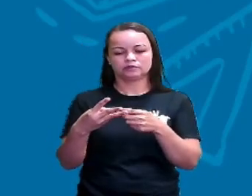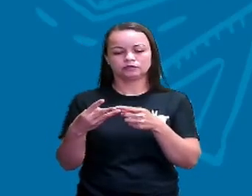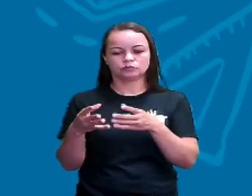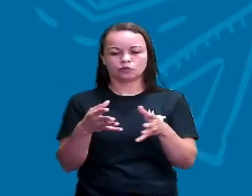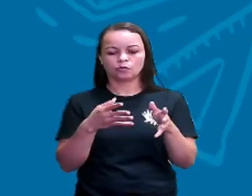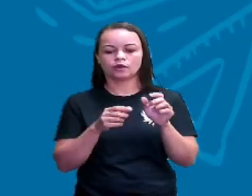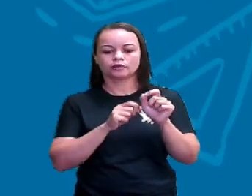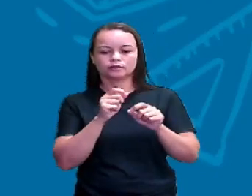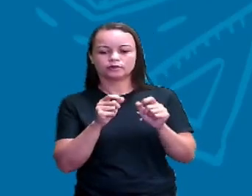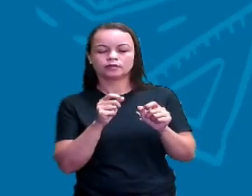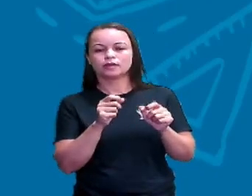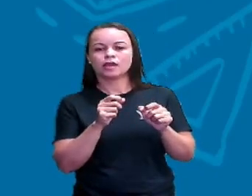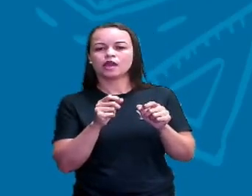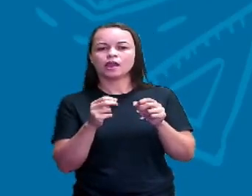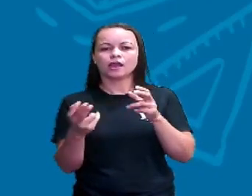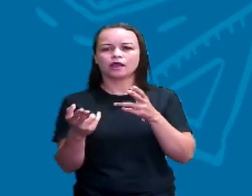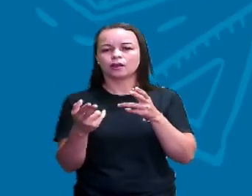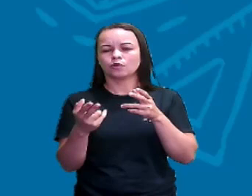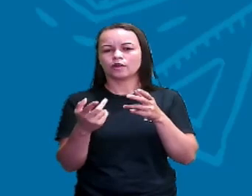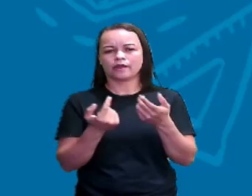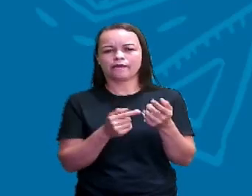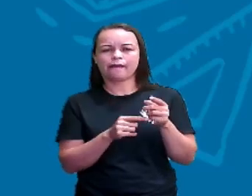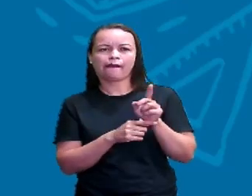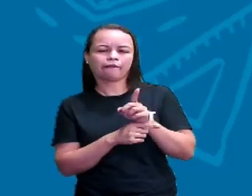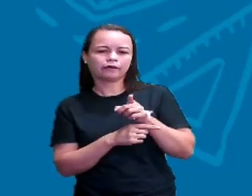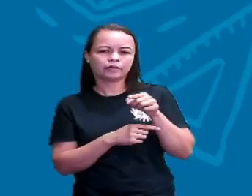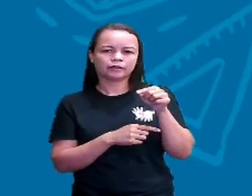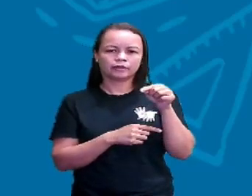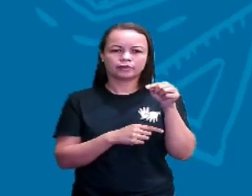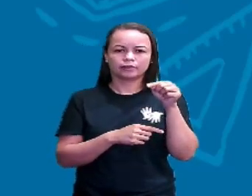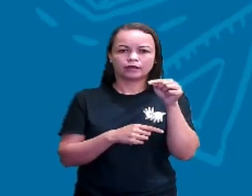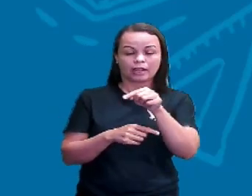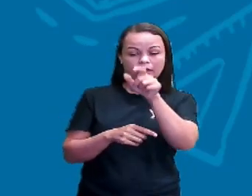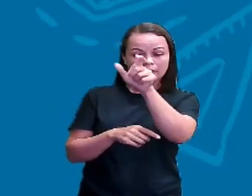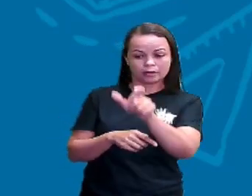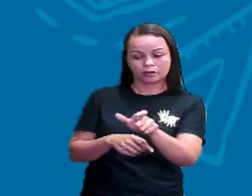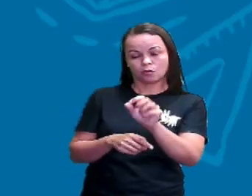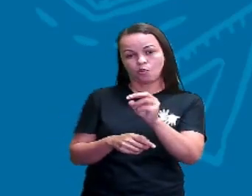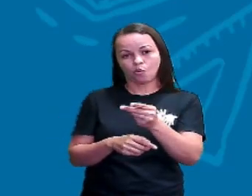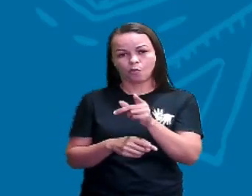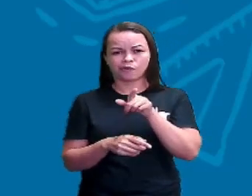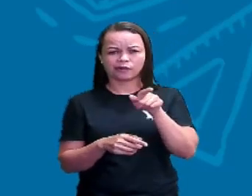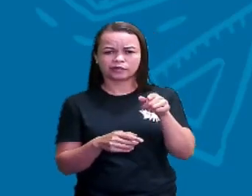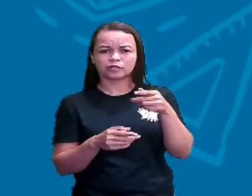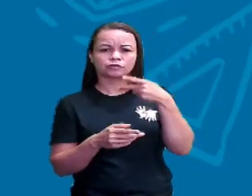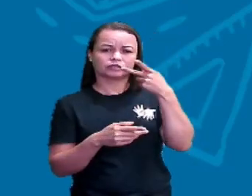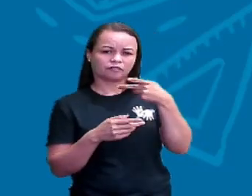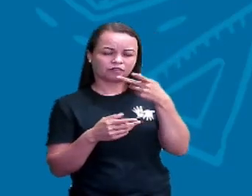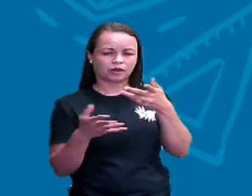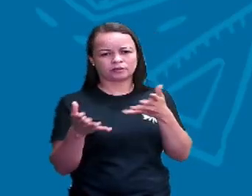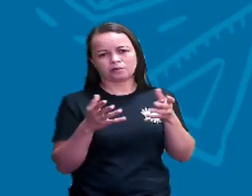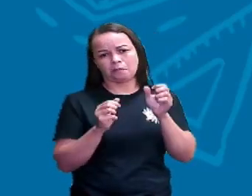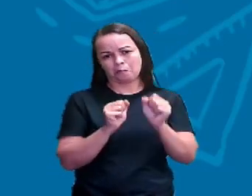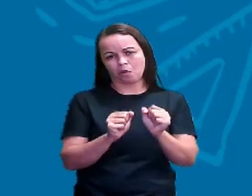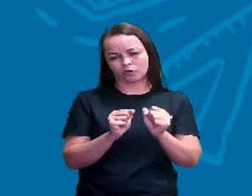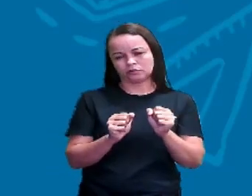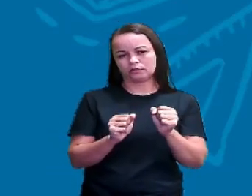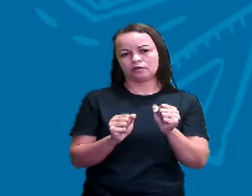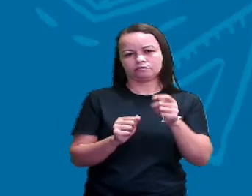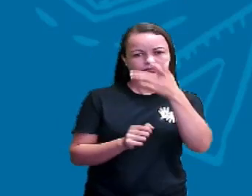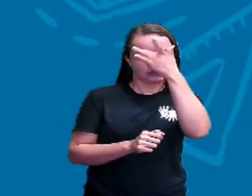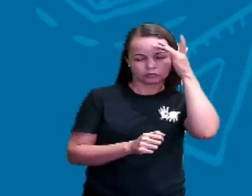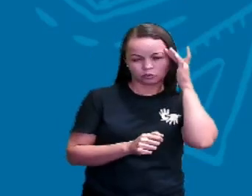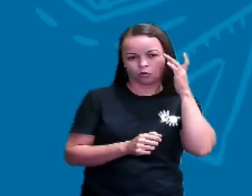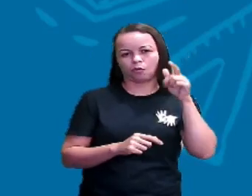que é aquele ou aquilo sobre o que está sendo falado. Tá? Pode ser uma pessoa, um objeto,